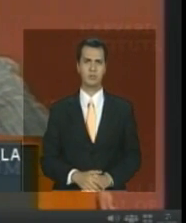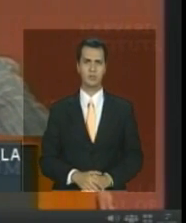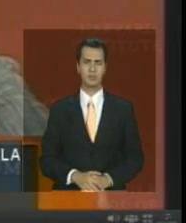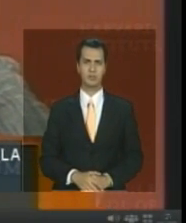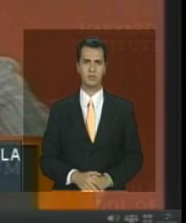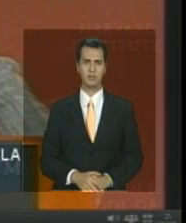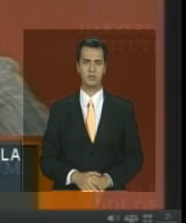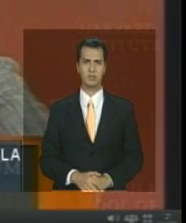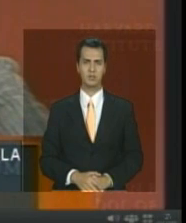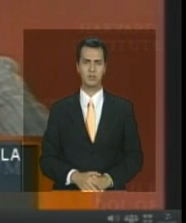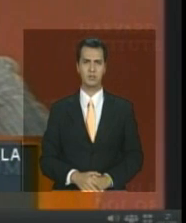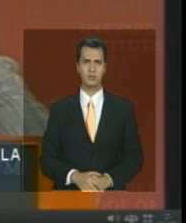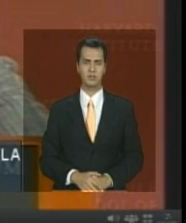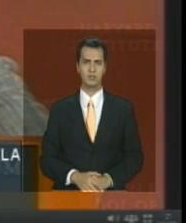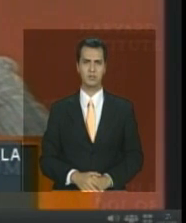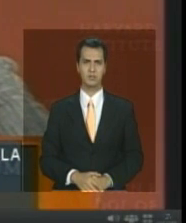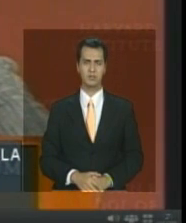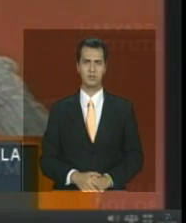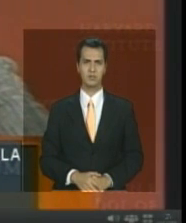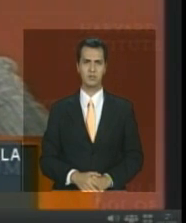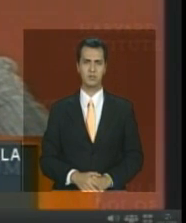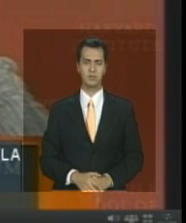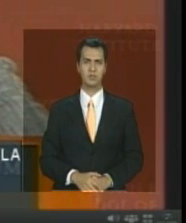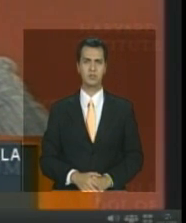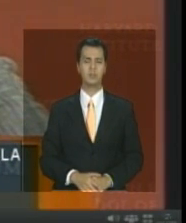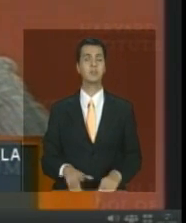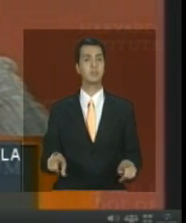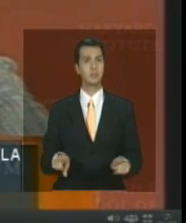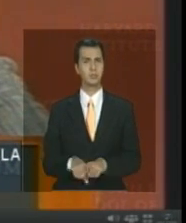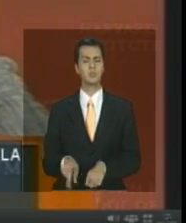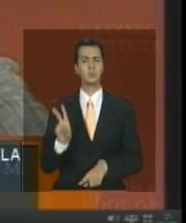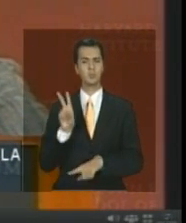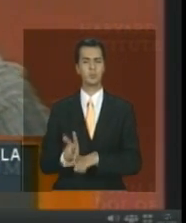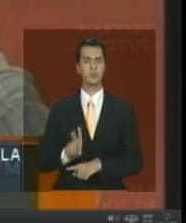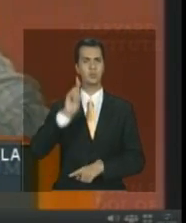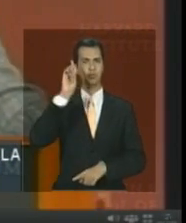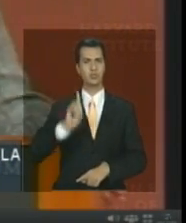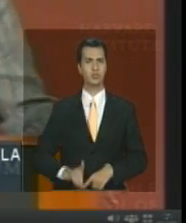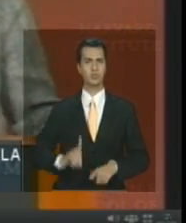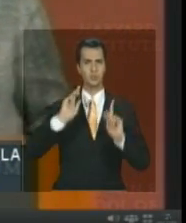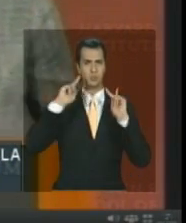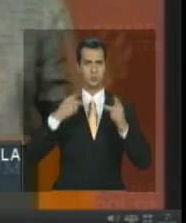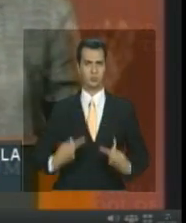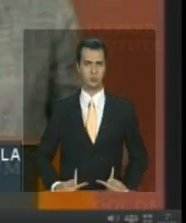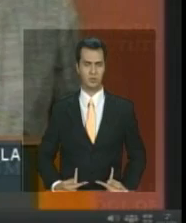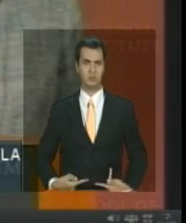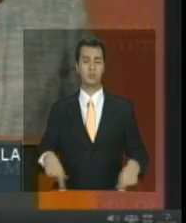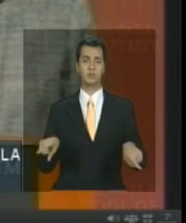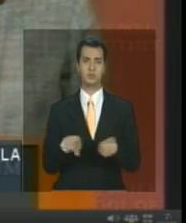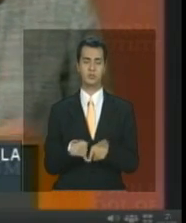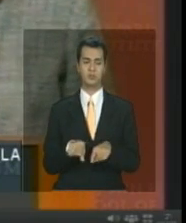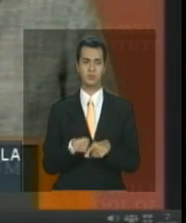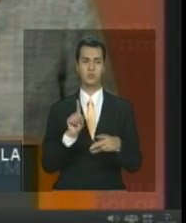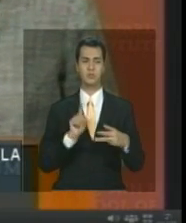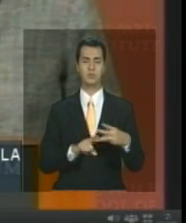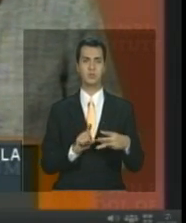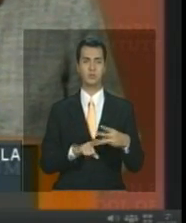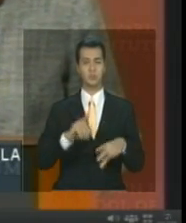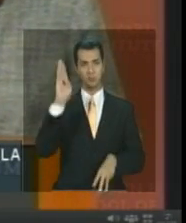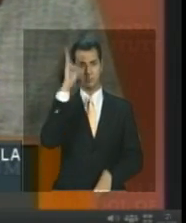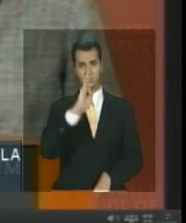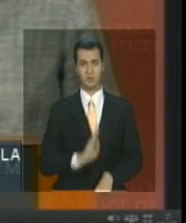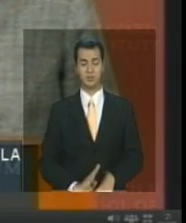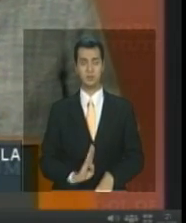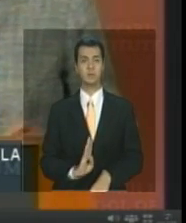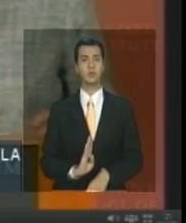também tanto os direitos humanos quanto a questão da presença soberana do Brasil